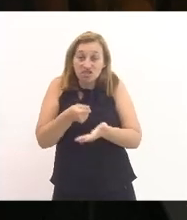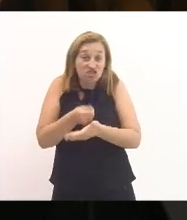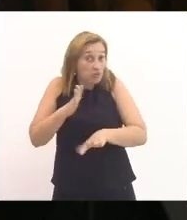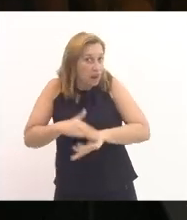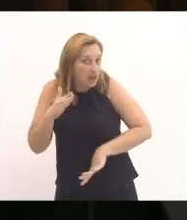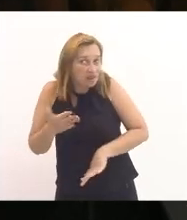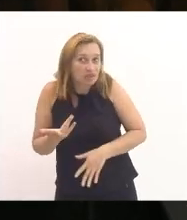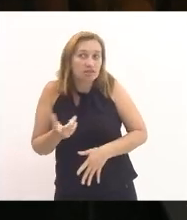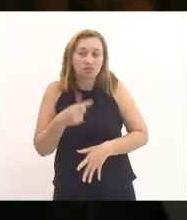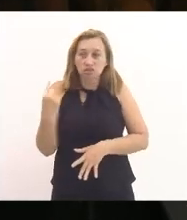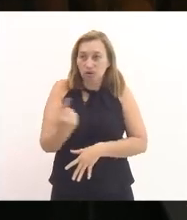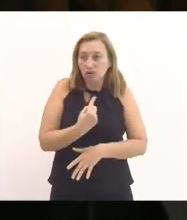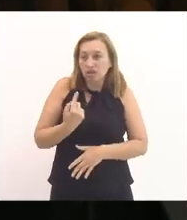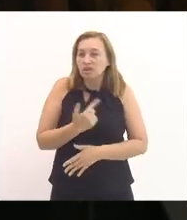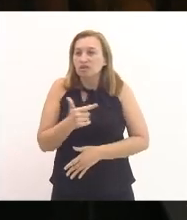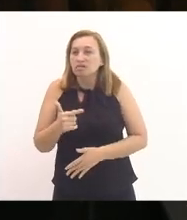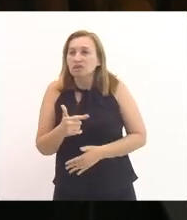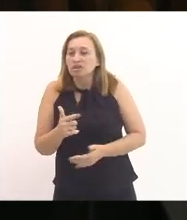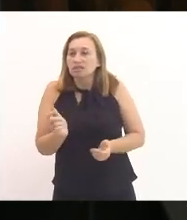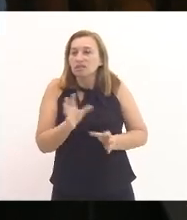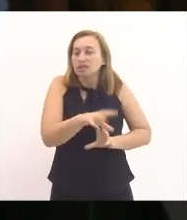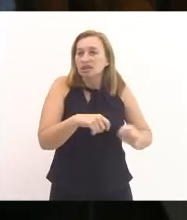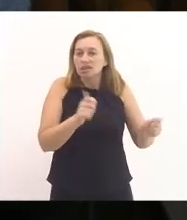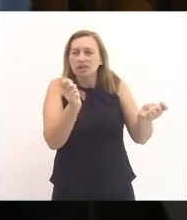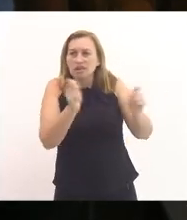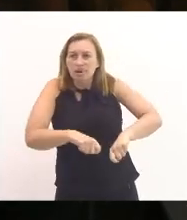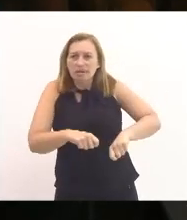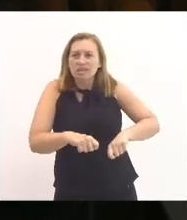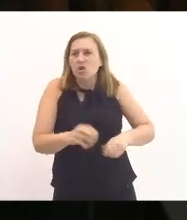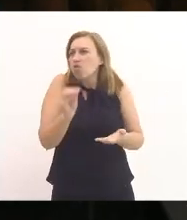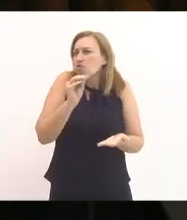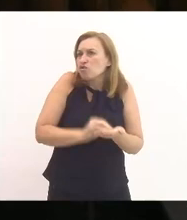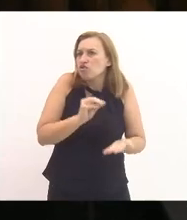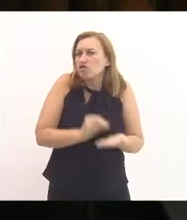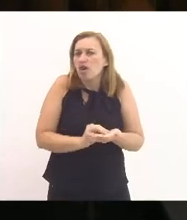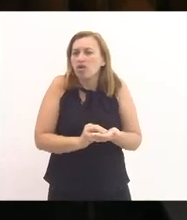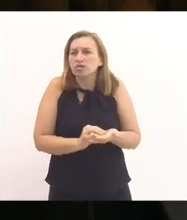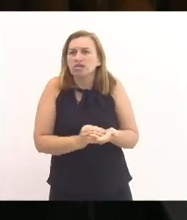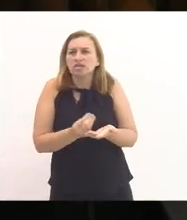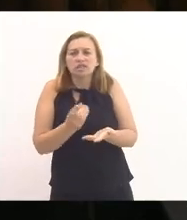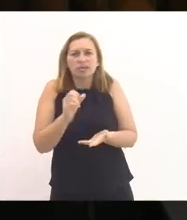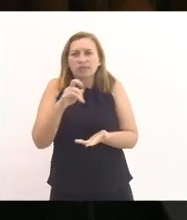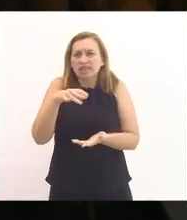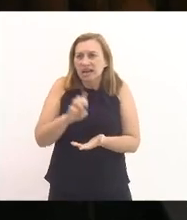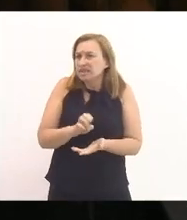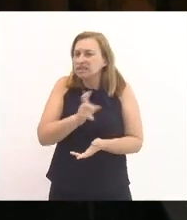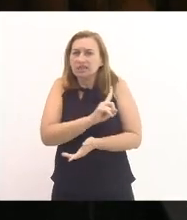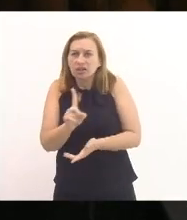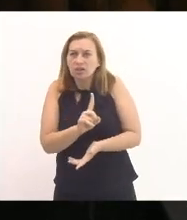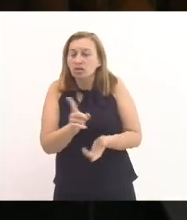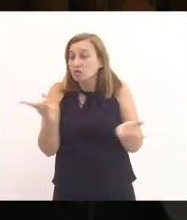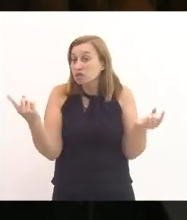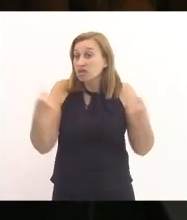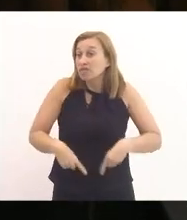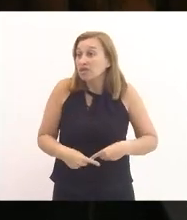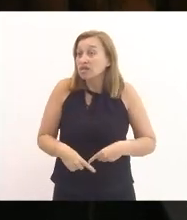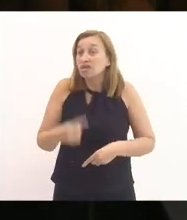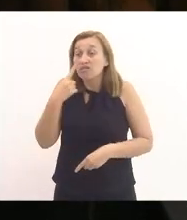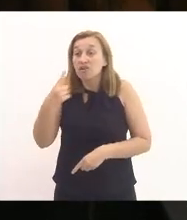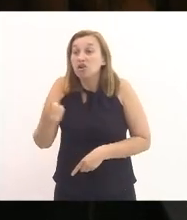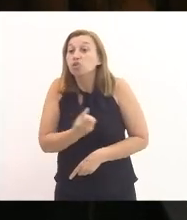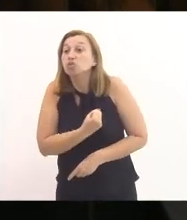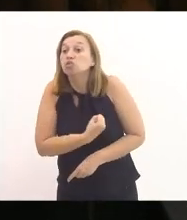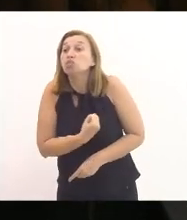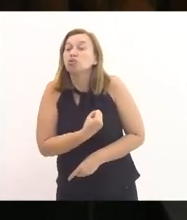de todos nós então não se trata de capacitação ou falta de habilitação Eu também desafio aqui a gente levantar um